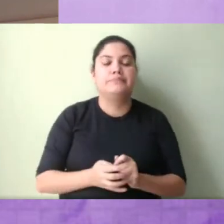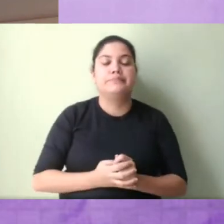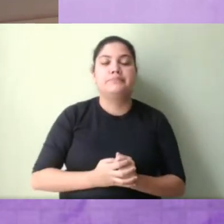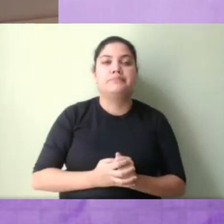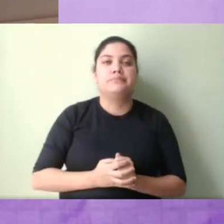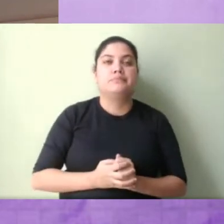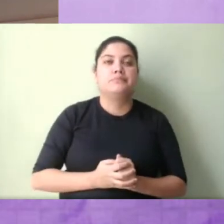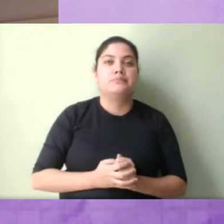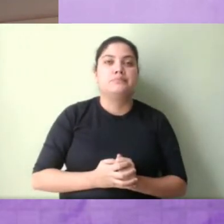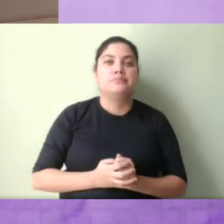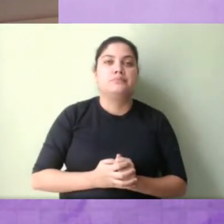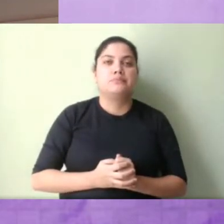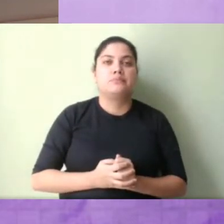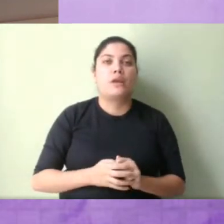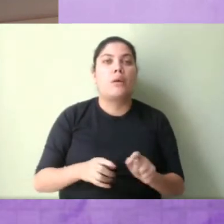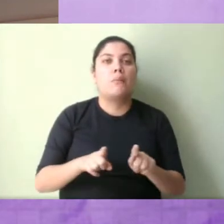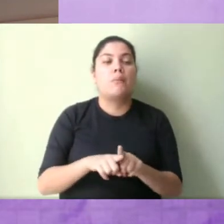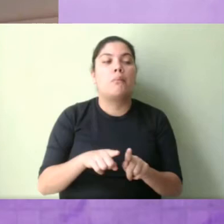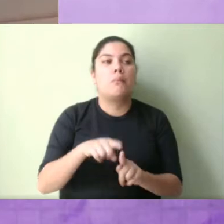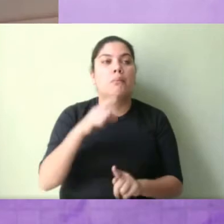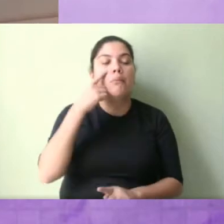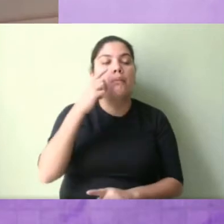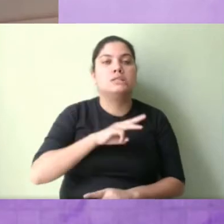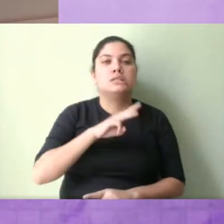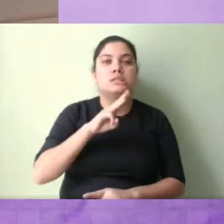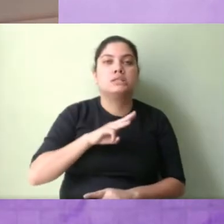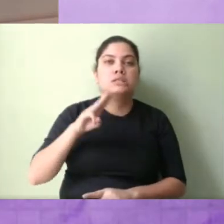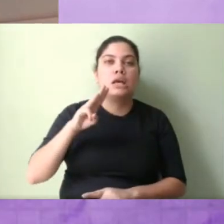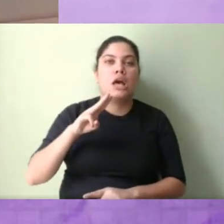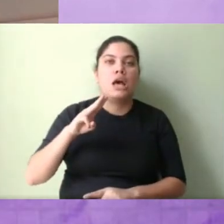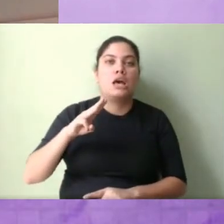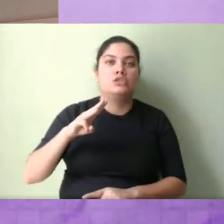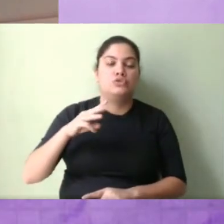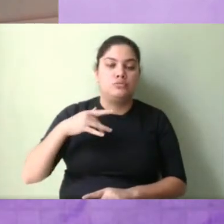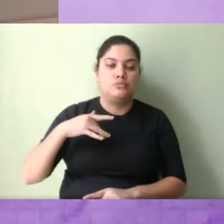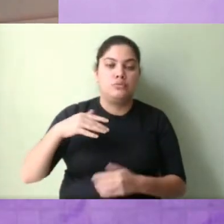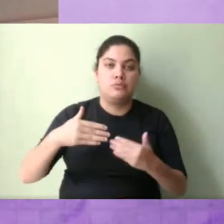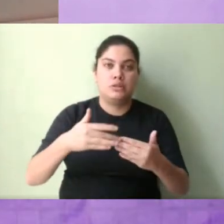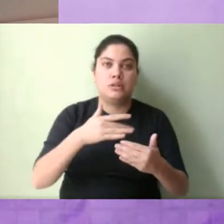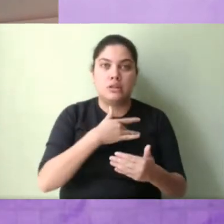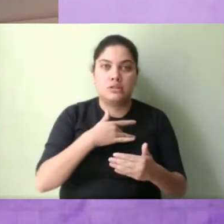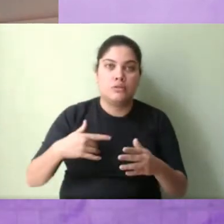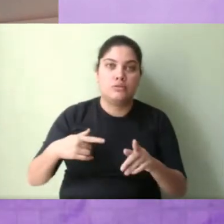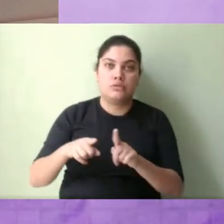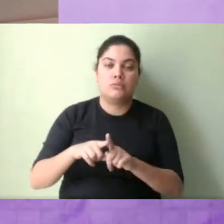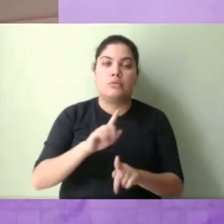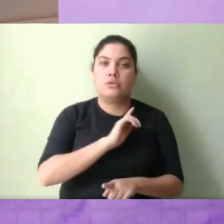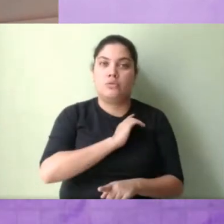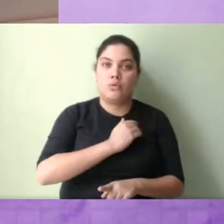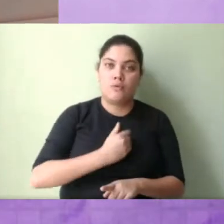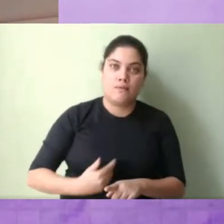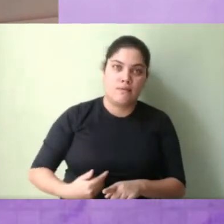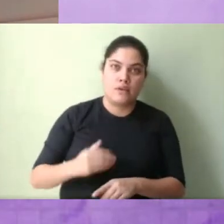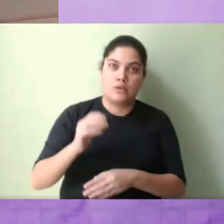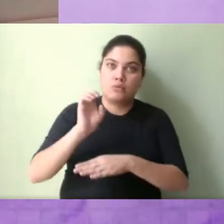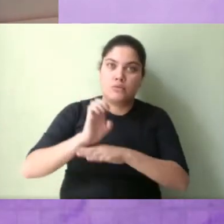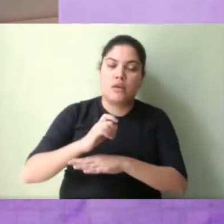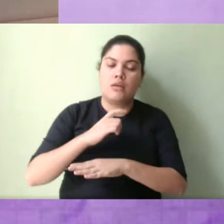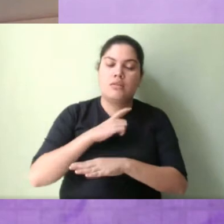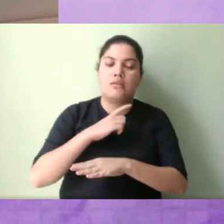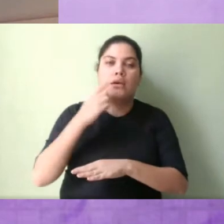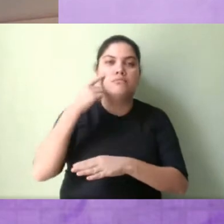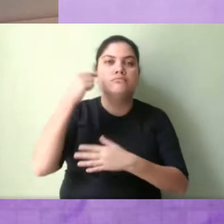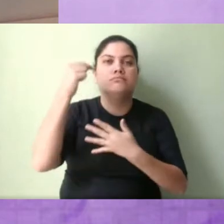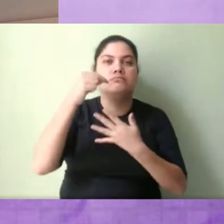e familiar, de direitos da mulher, que tem esse viés também. Eu posso ir direto, eu posso entrar nos